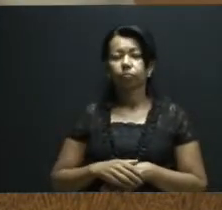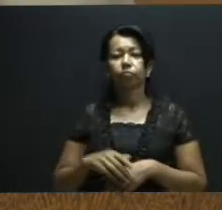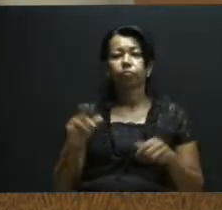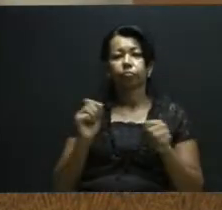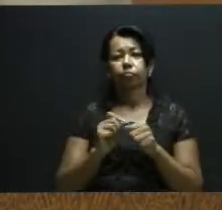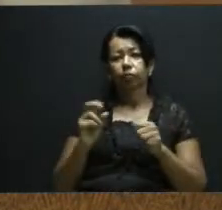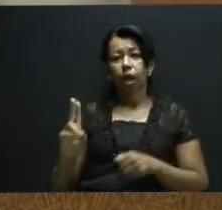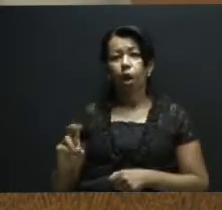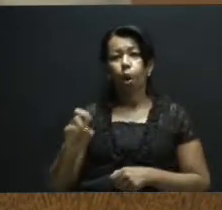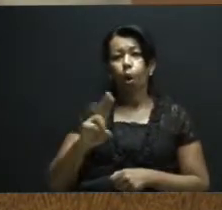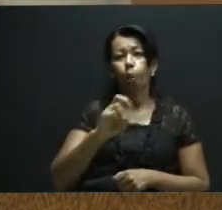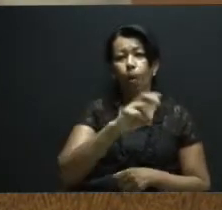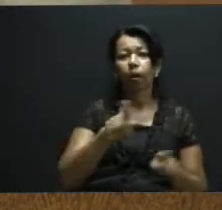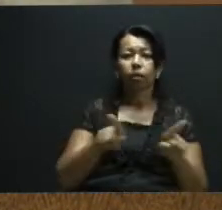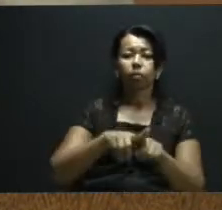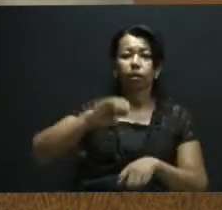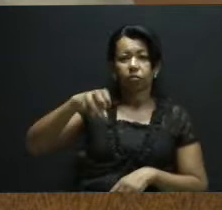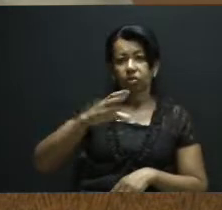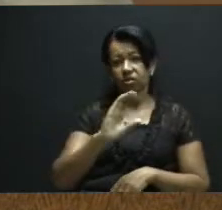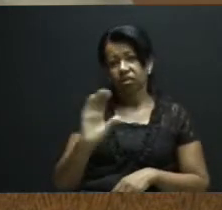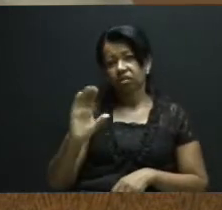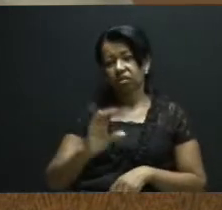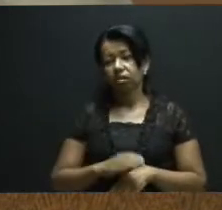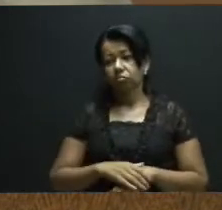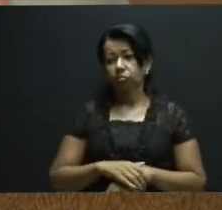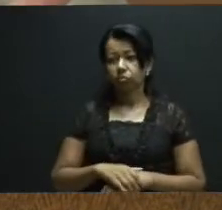avenida beira mar no jardim casqueiro